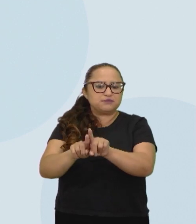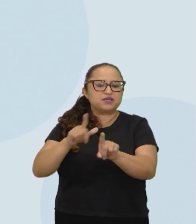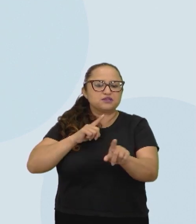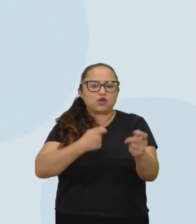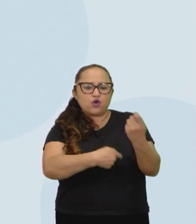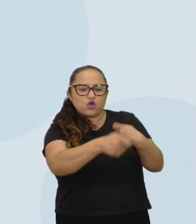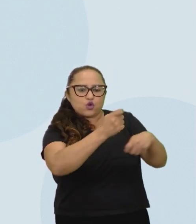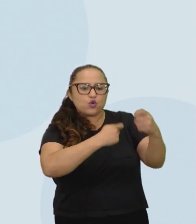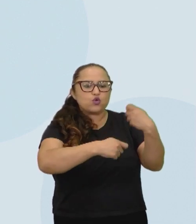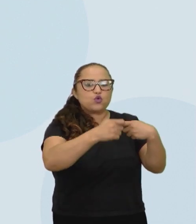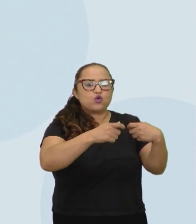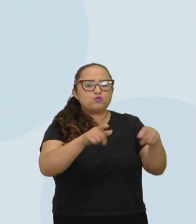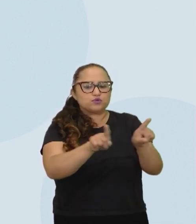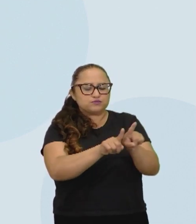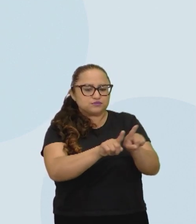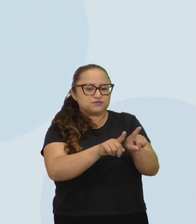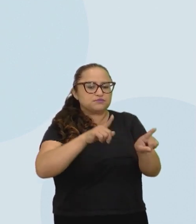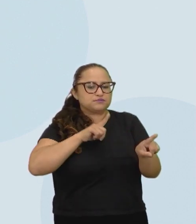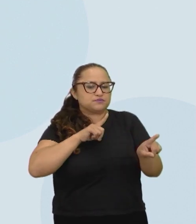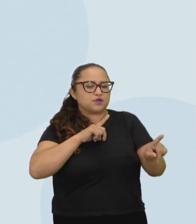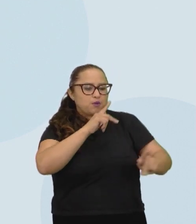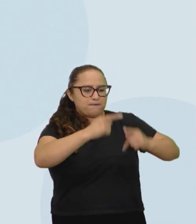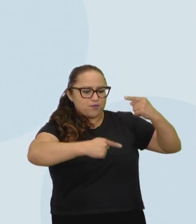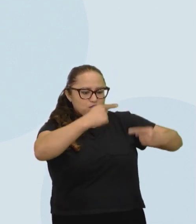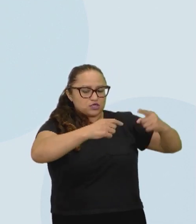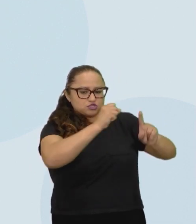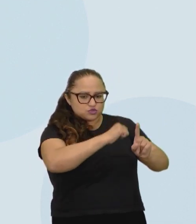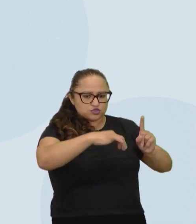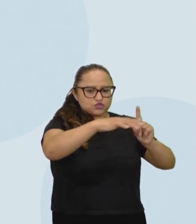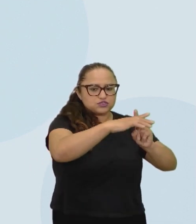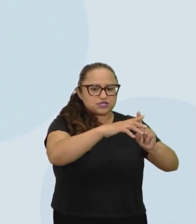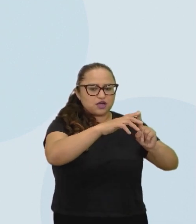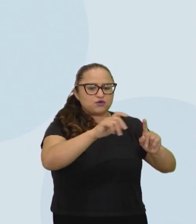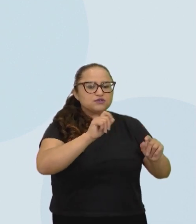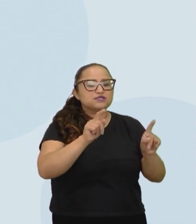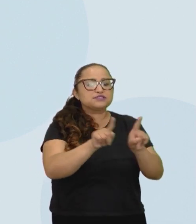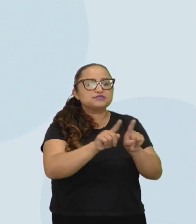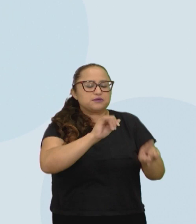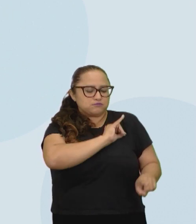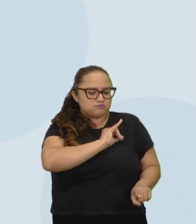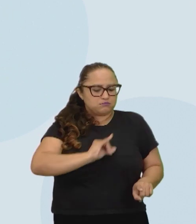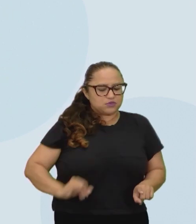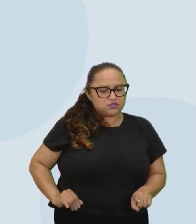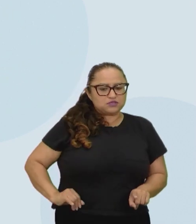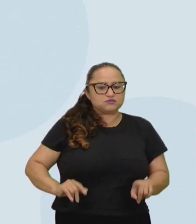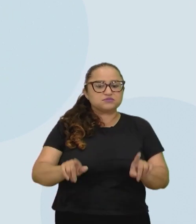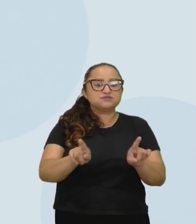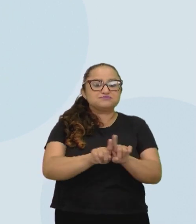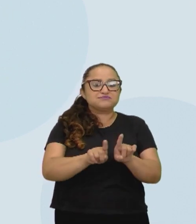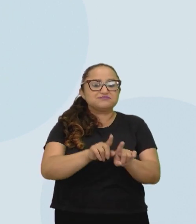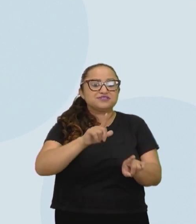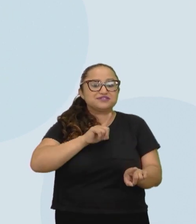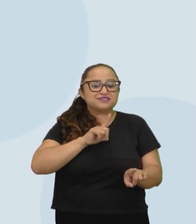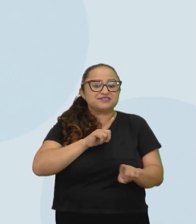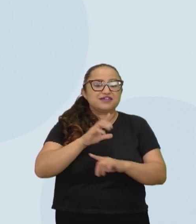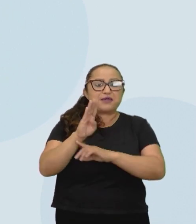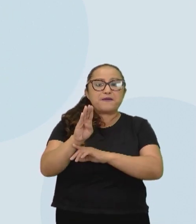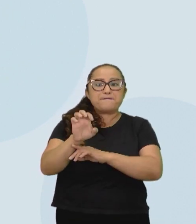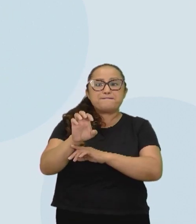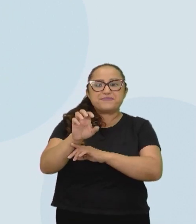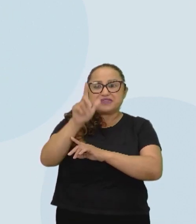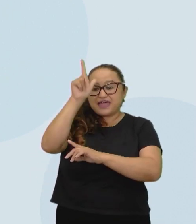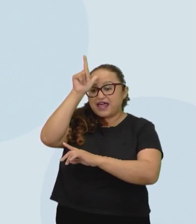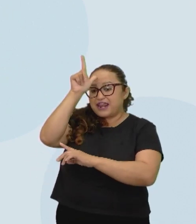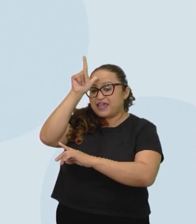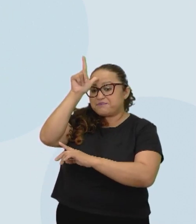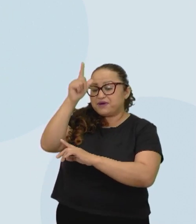social imposto pelas potências mundiais imperialistas na Conferência de Berlim de 1855. Vocês se lembram